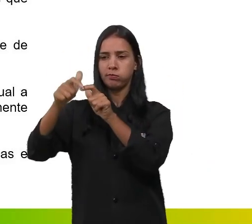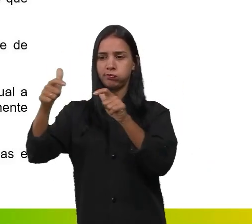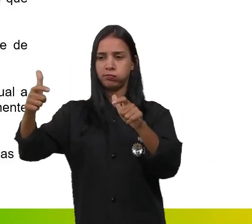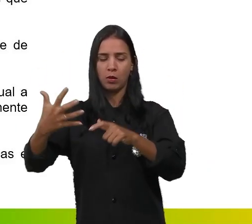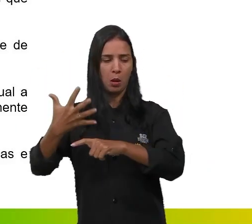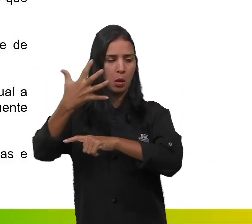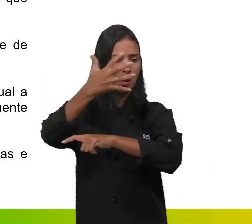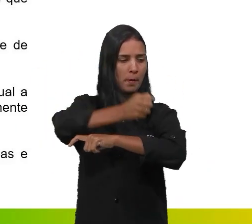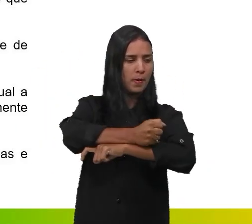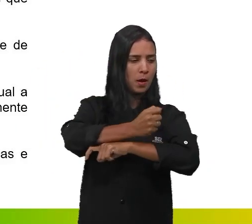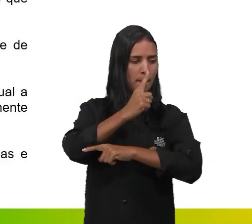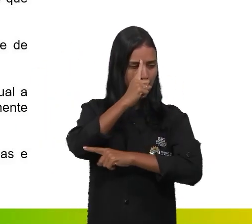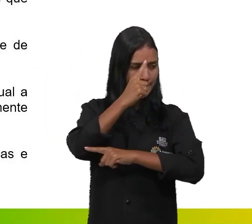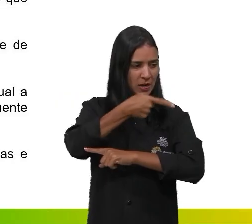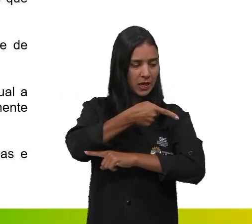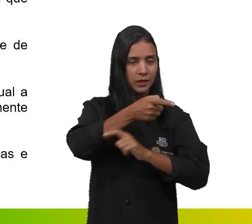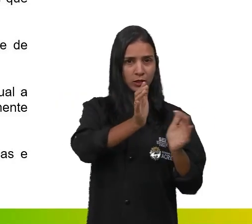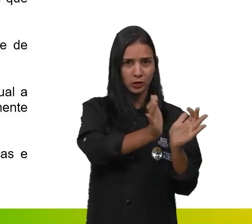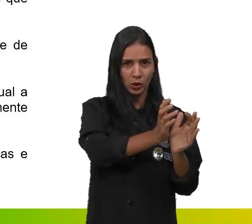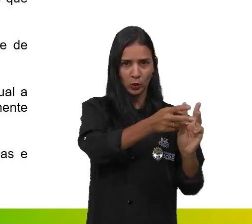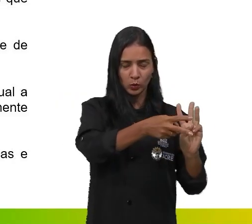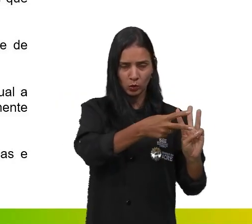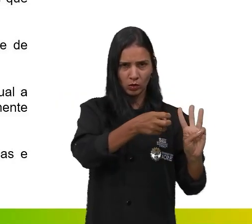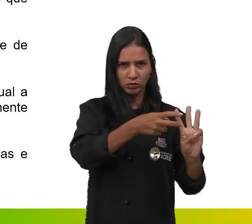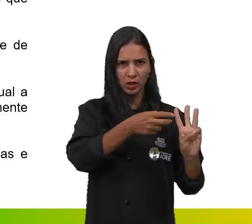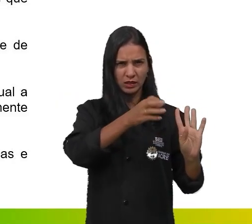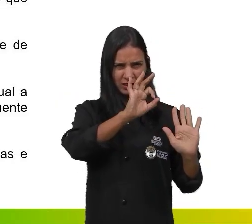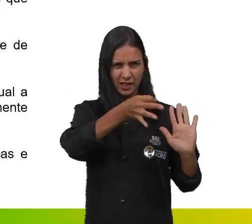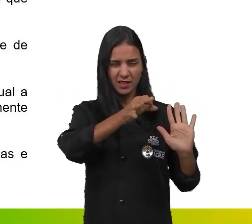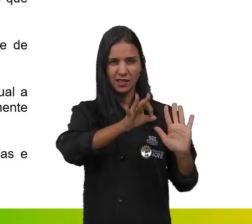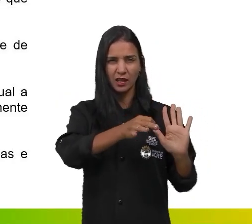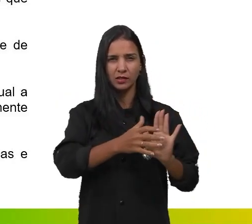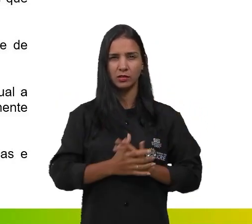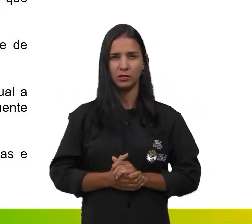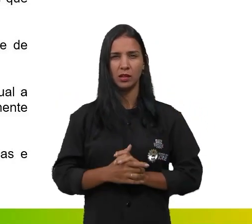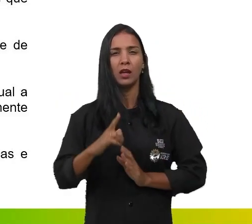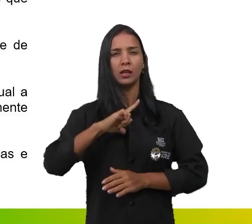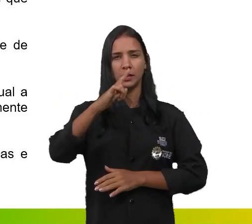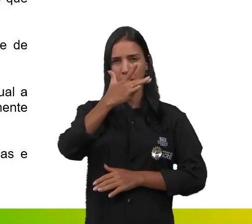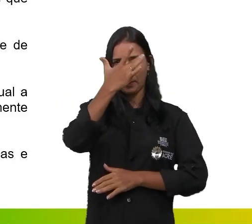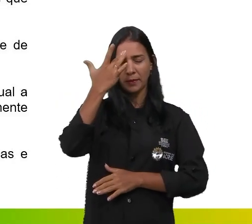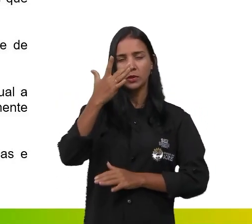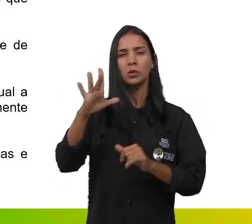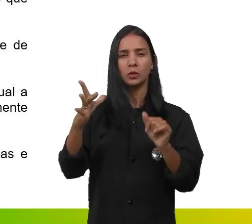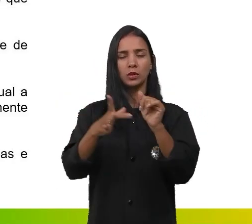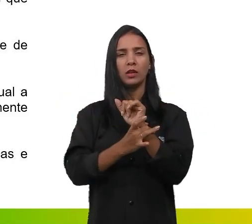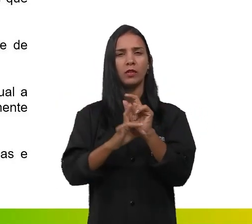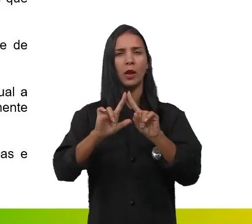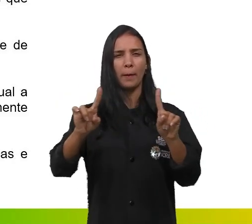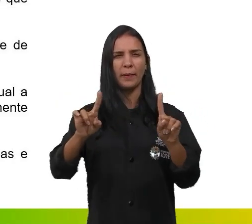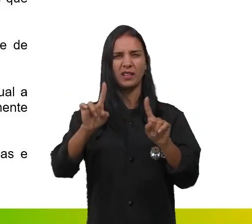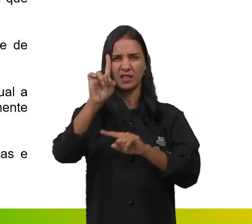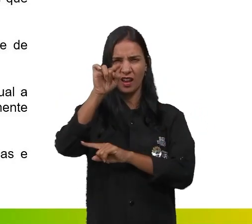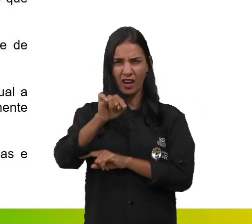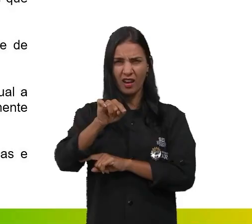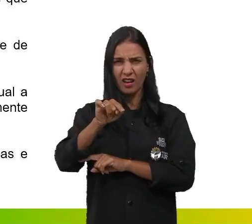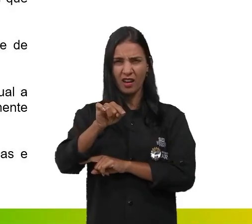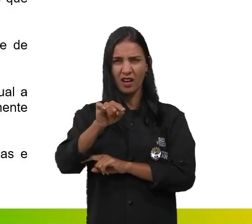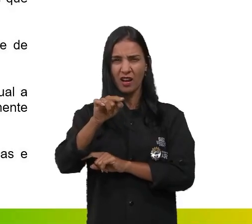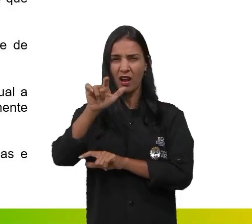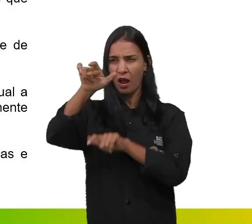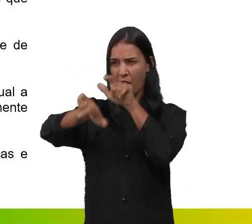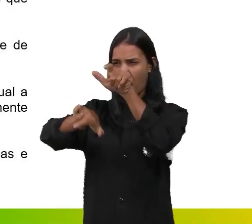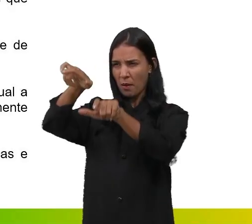verdadeiro protagonismo. Então, há quem defenda isso, mas será que a alteridade realmente se contrapõe à ideia